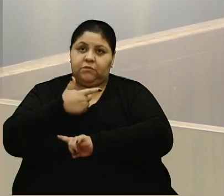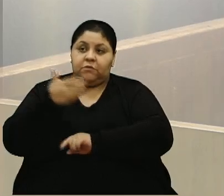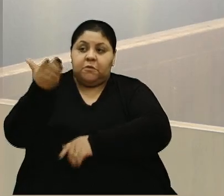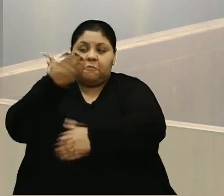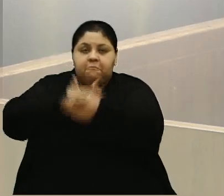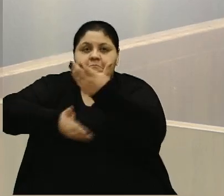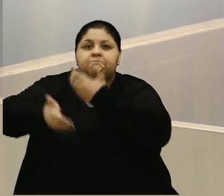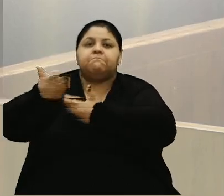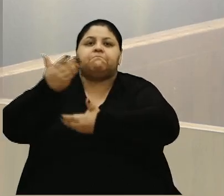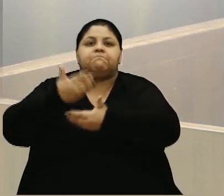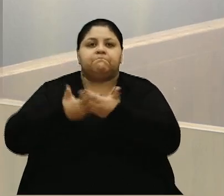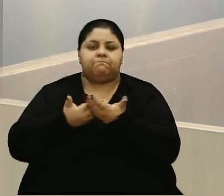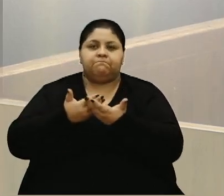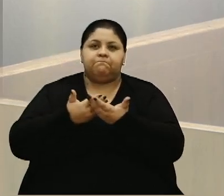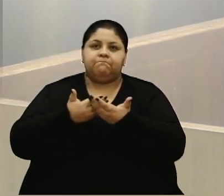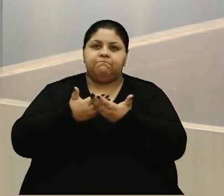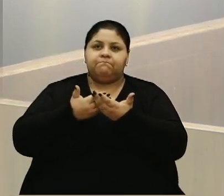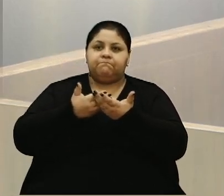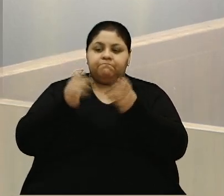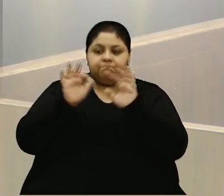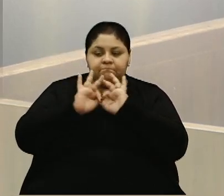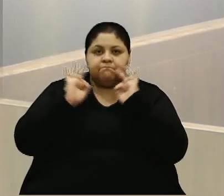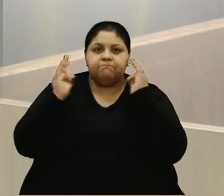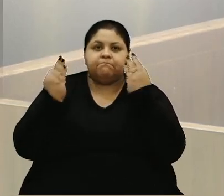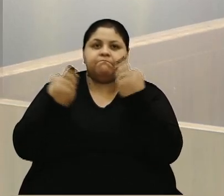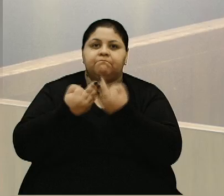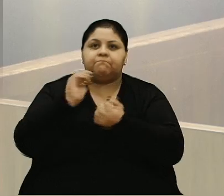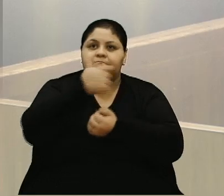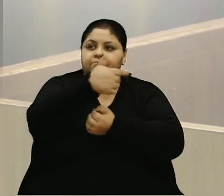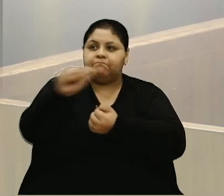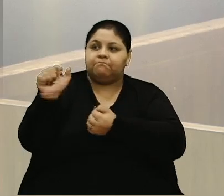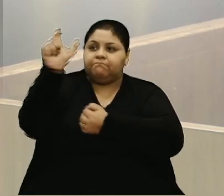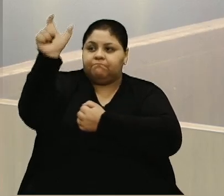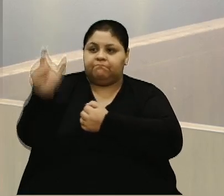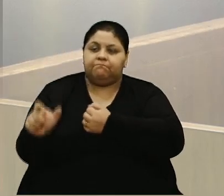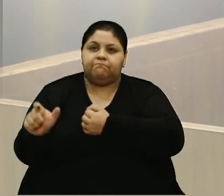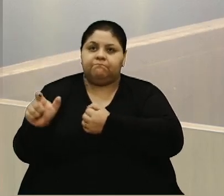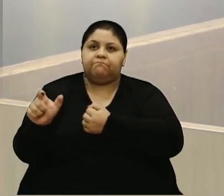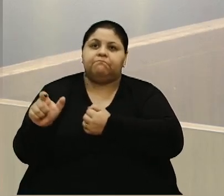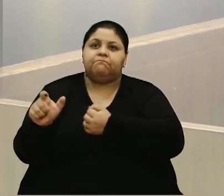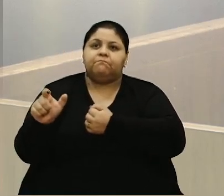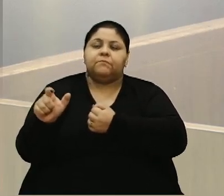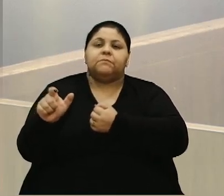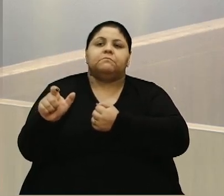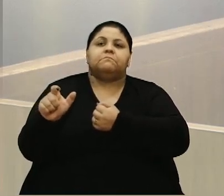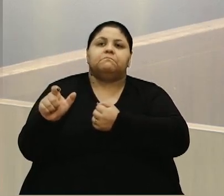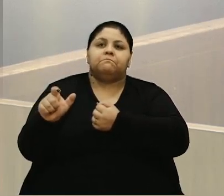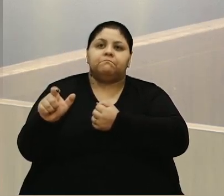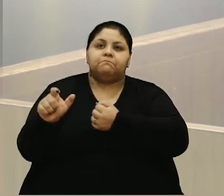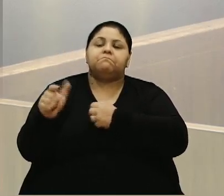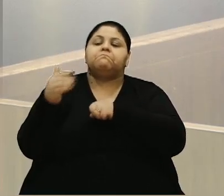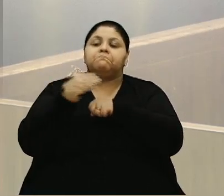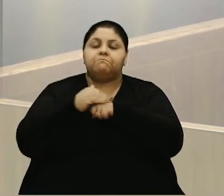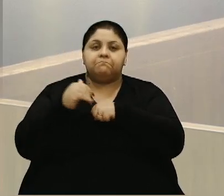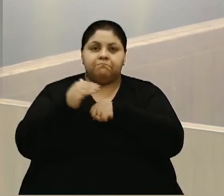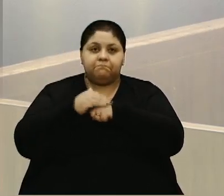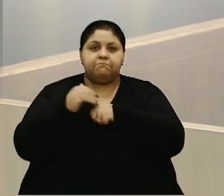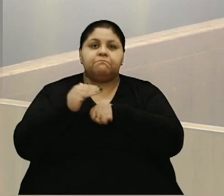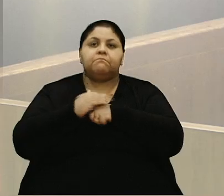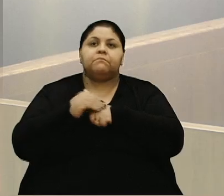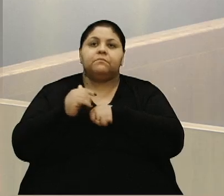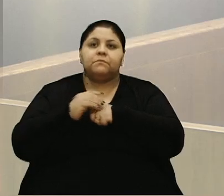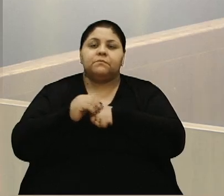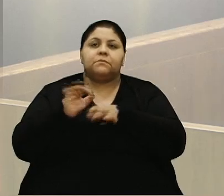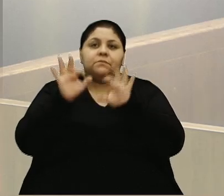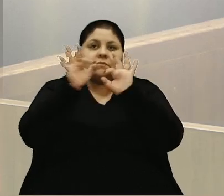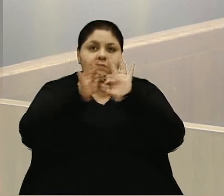atendeu os familiares dos outros pacientes de uma forma, assim, muito afetuosa, muito